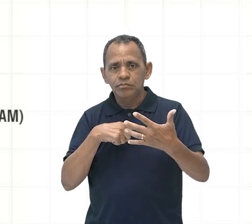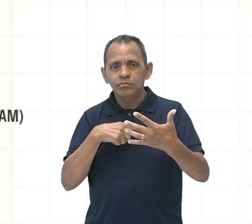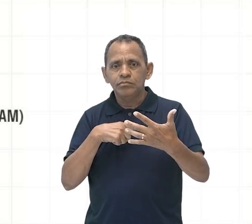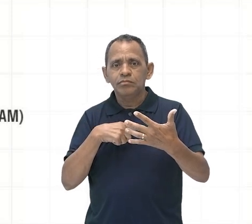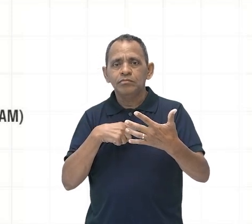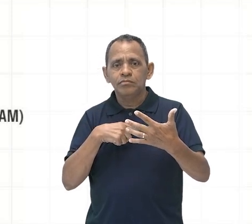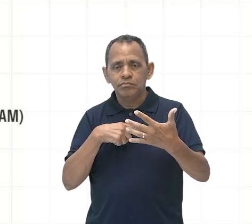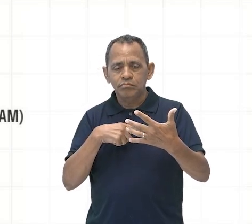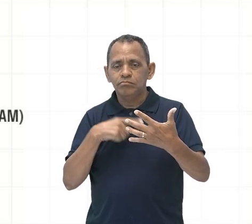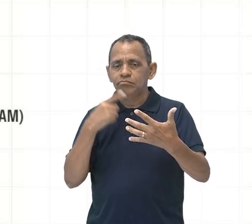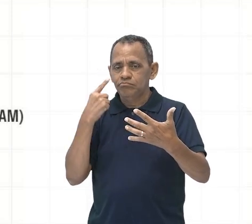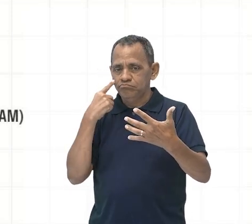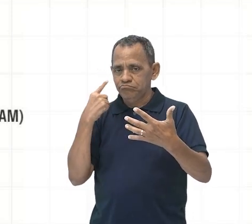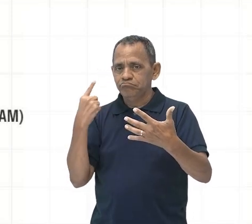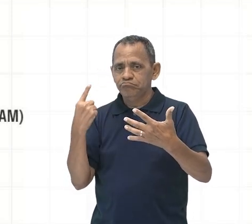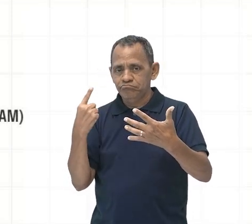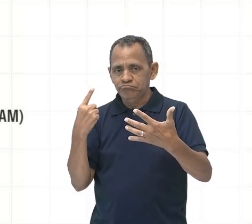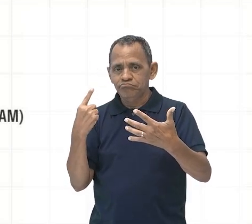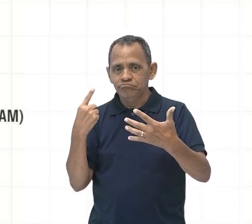Tem aqui, ó,